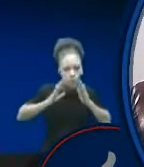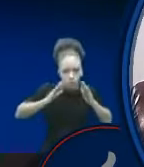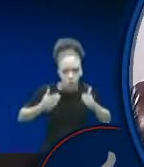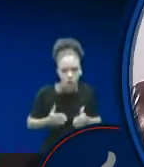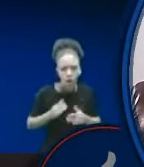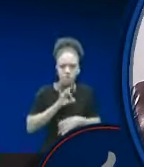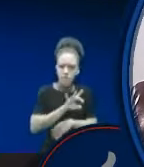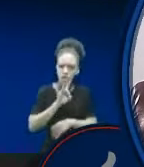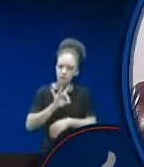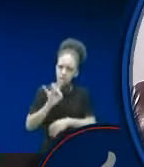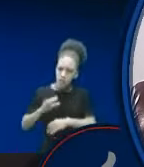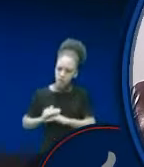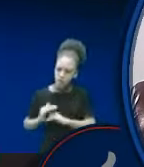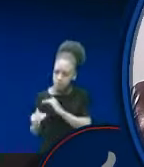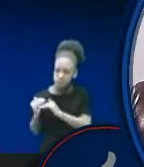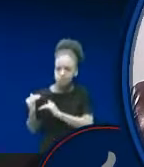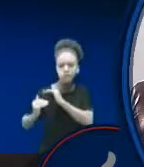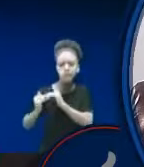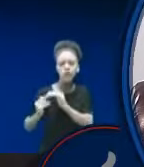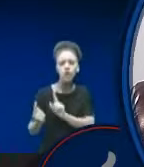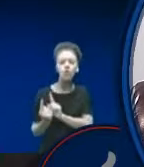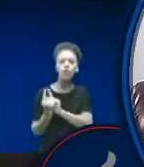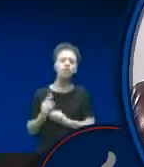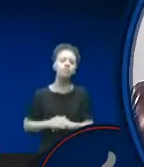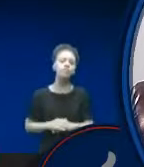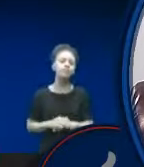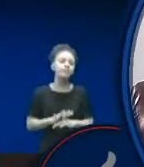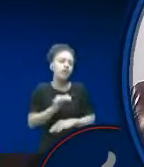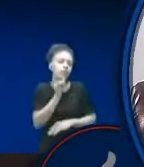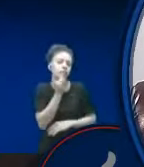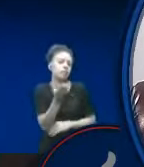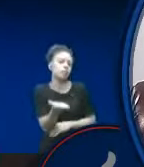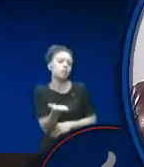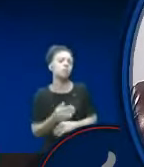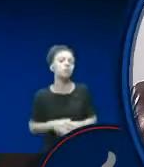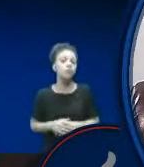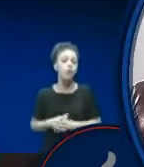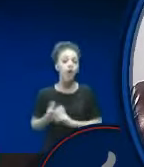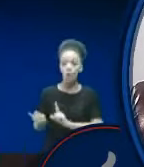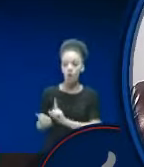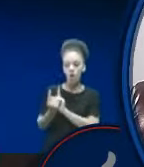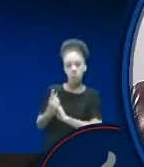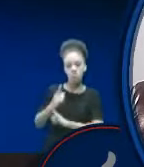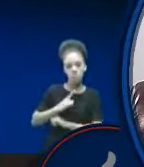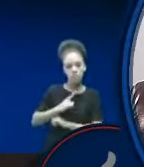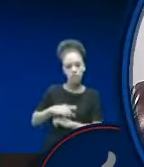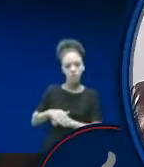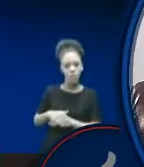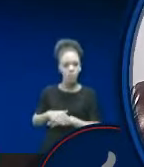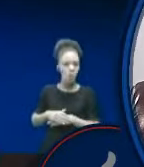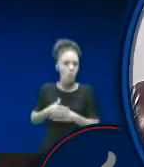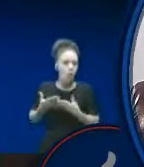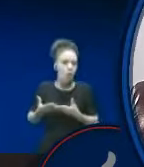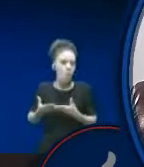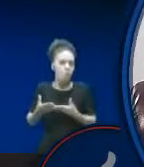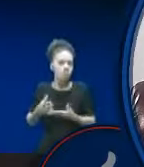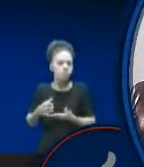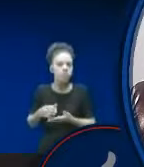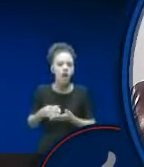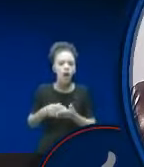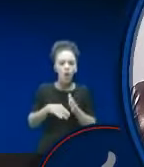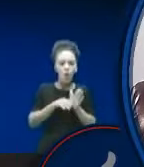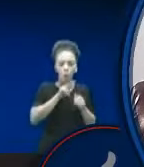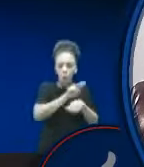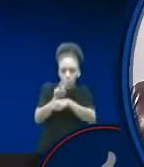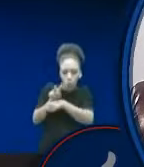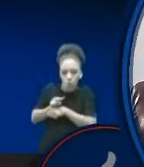em cada ciclo de vida do cliente. É como se o cliente tivesse um concierge na via durante todo o